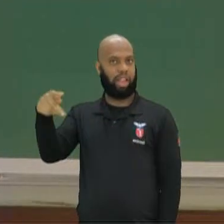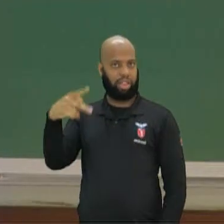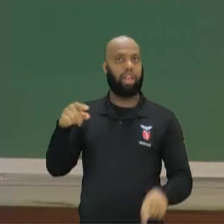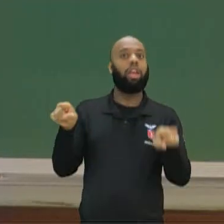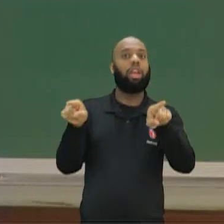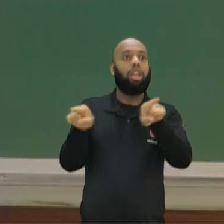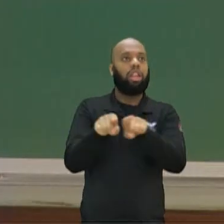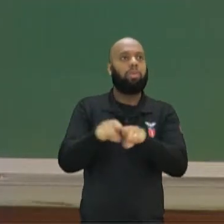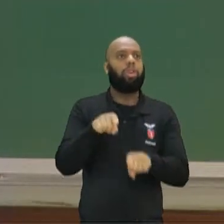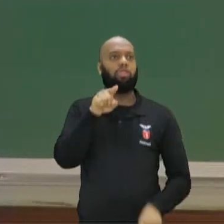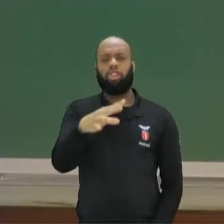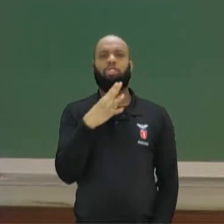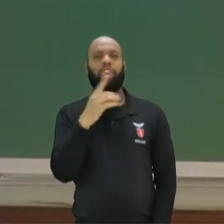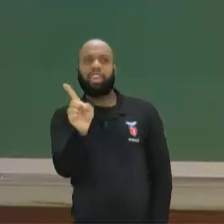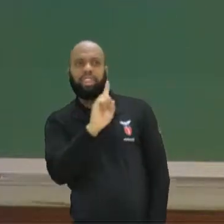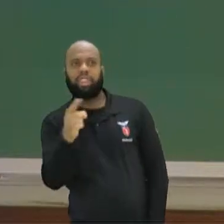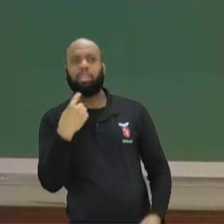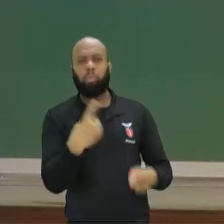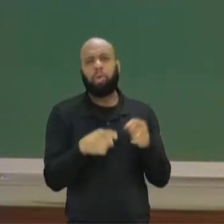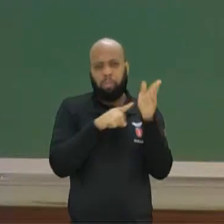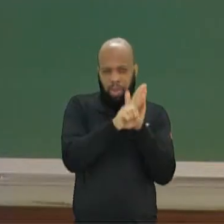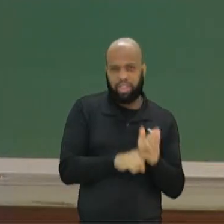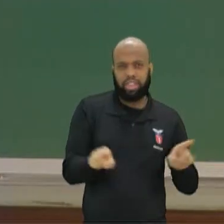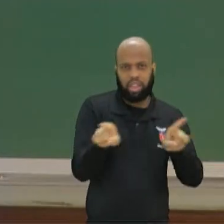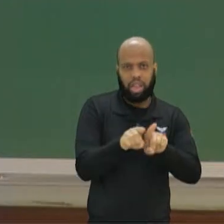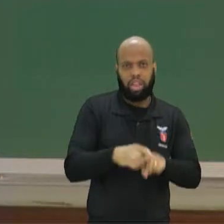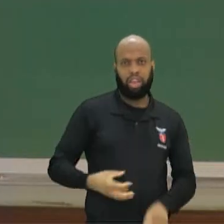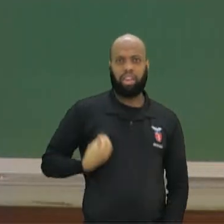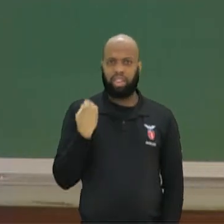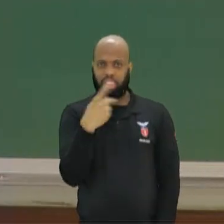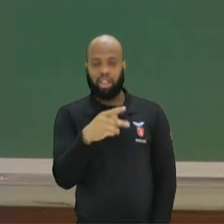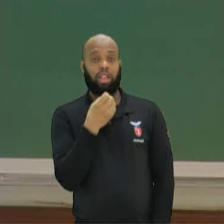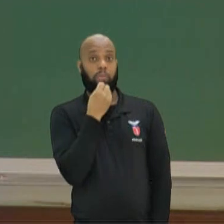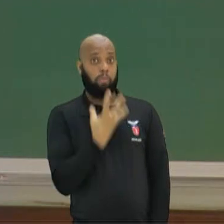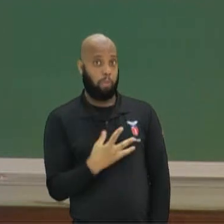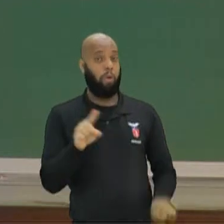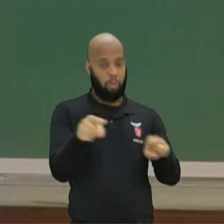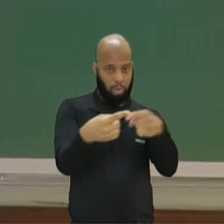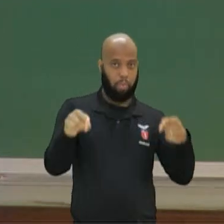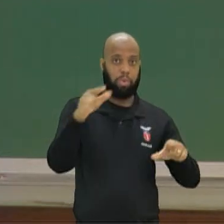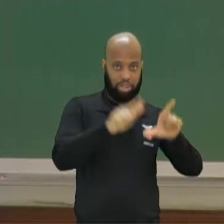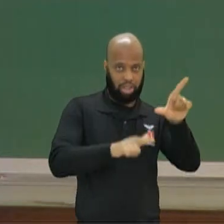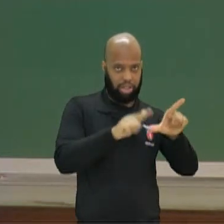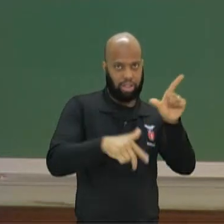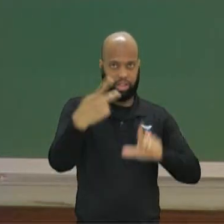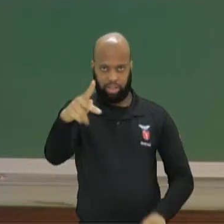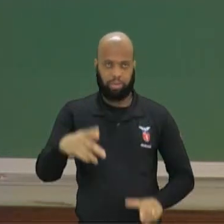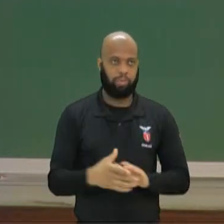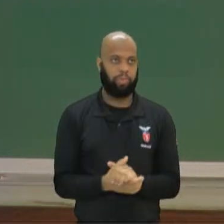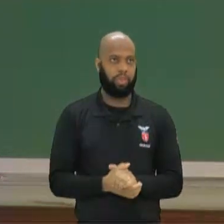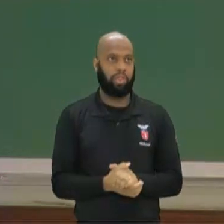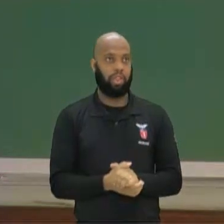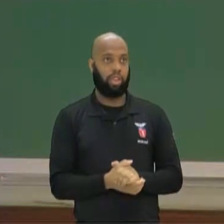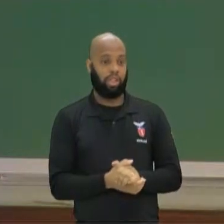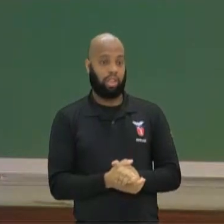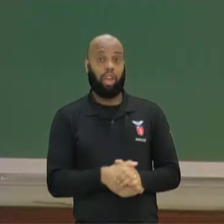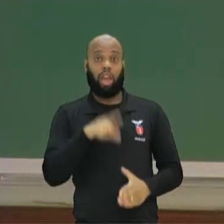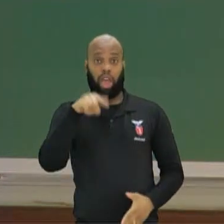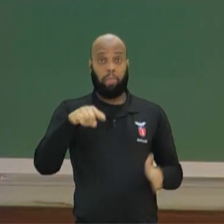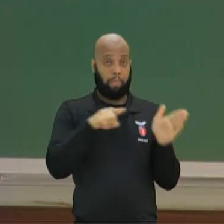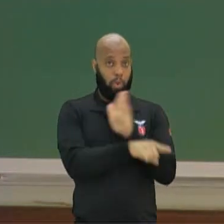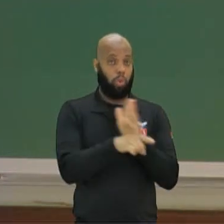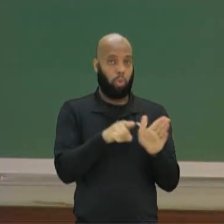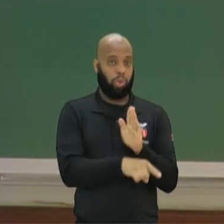se porventura vocês não conheçam, dá uma pesquisada. São músicas excelentes, os caras são muito bons mesmo. A número